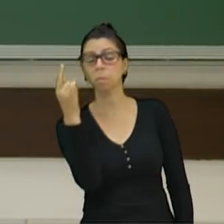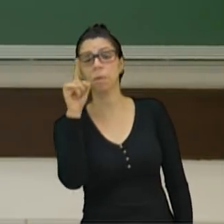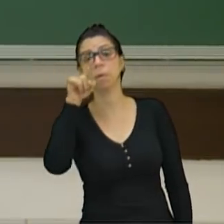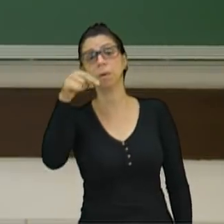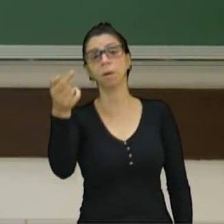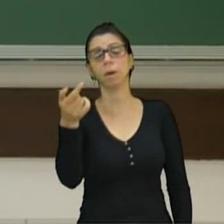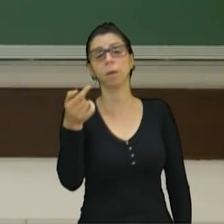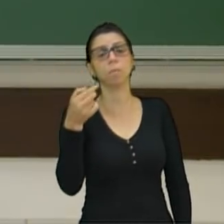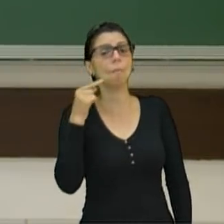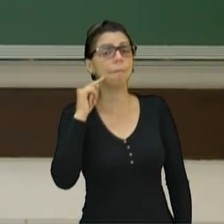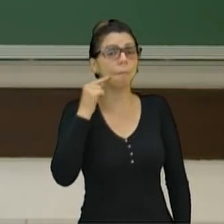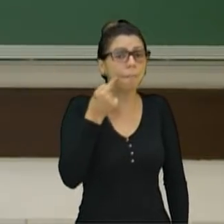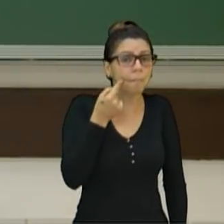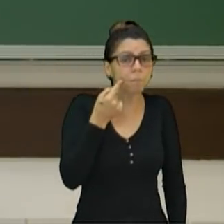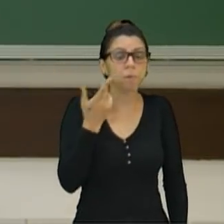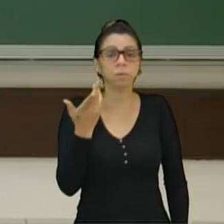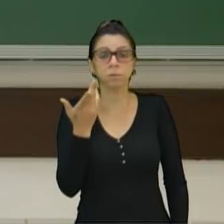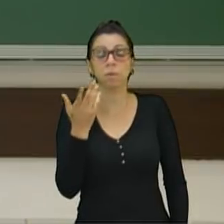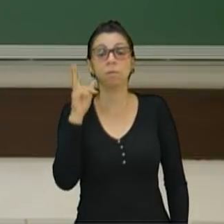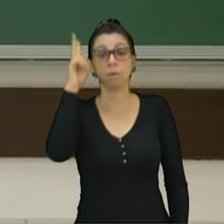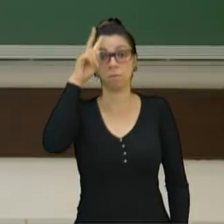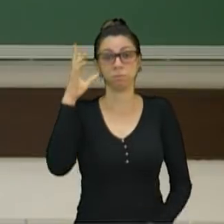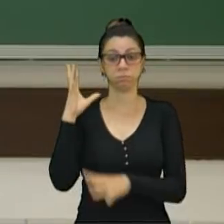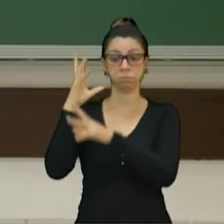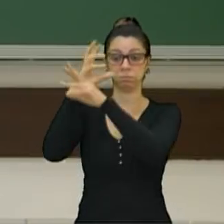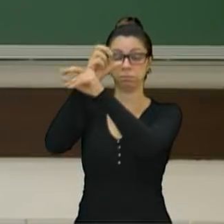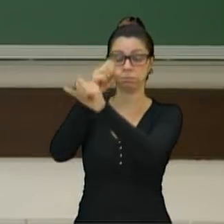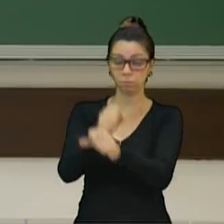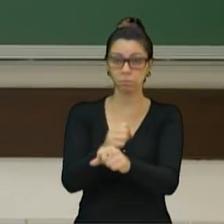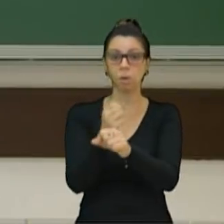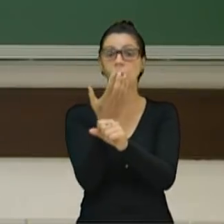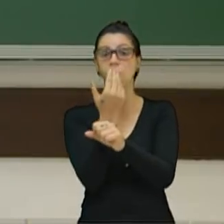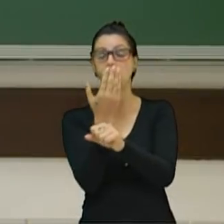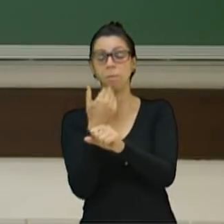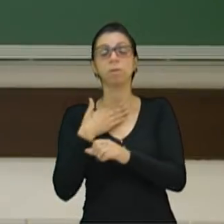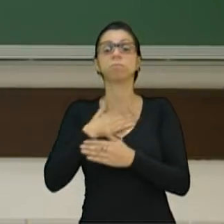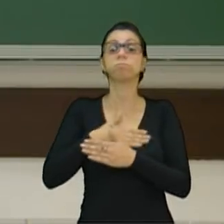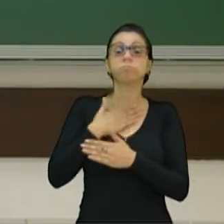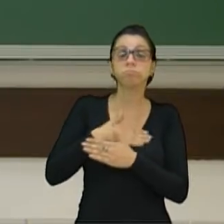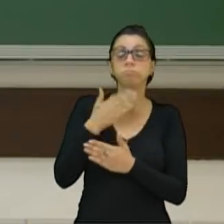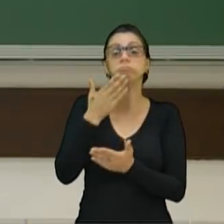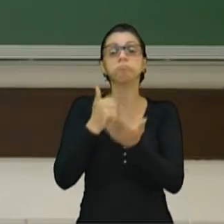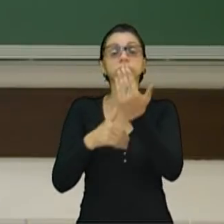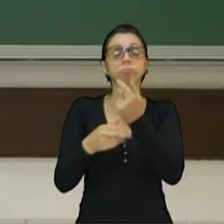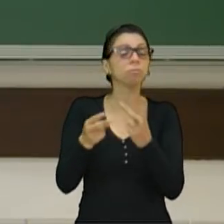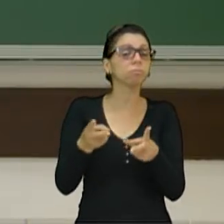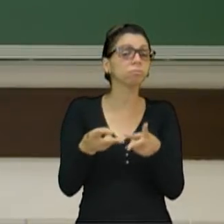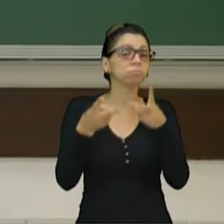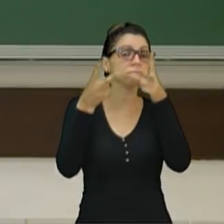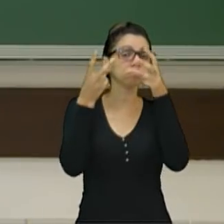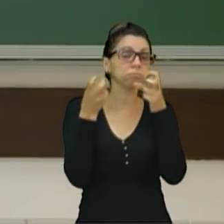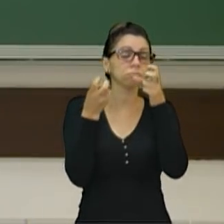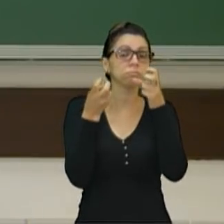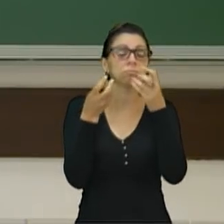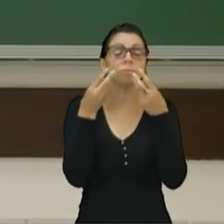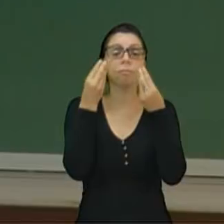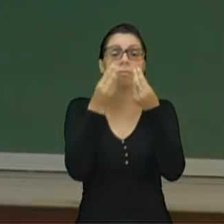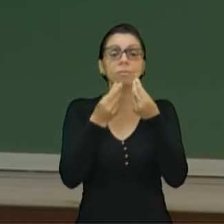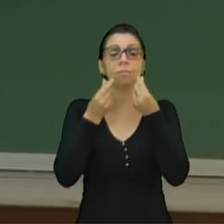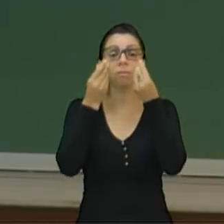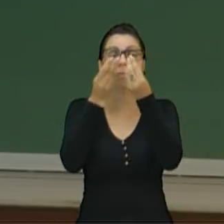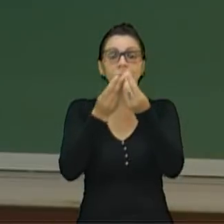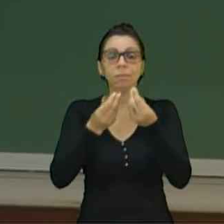ideia era que você lembrasse alimentos que vocês gostam, que vocês consomem, para perceber esses gostos. Mas a gente